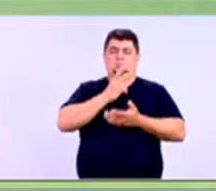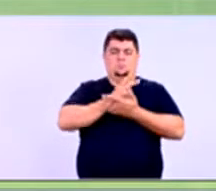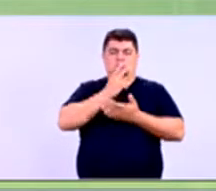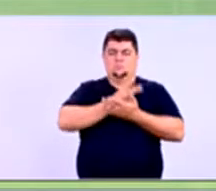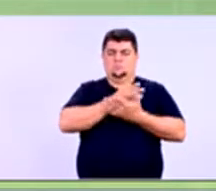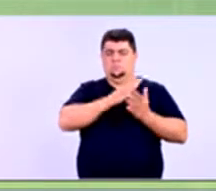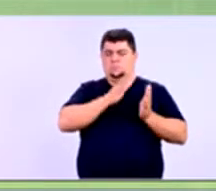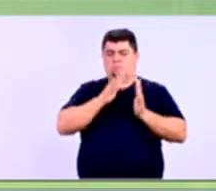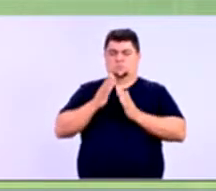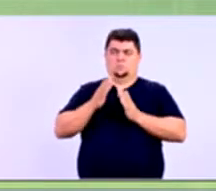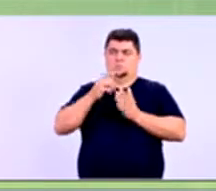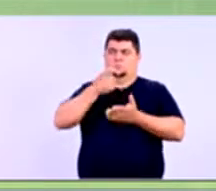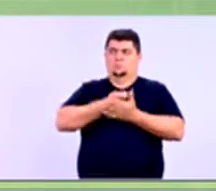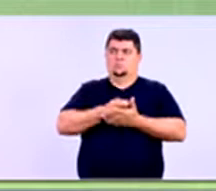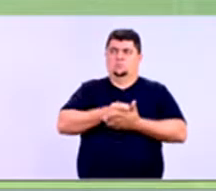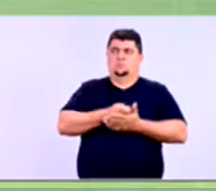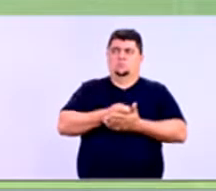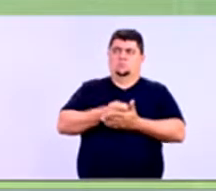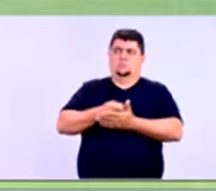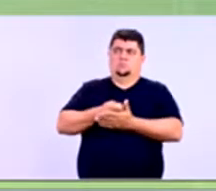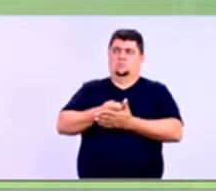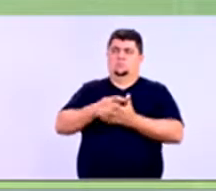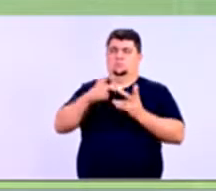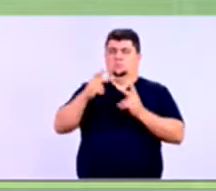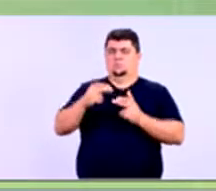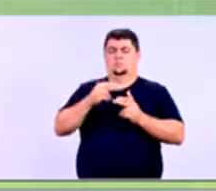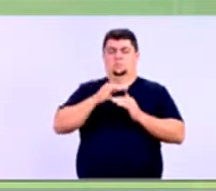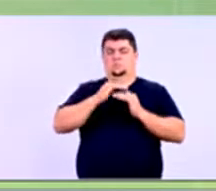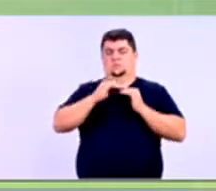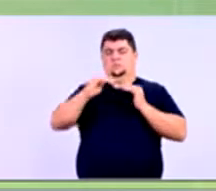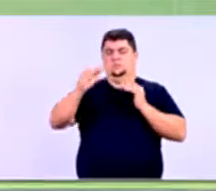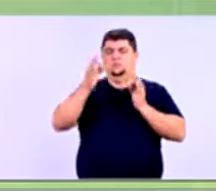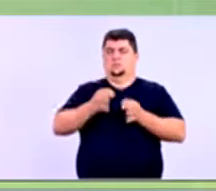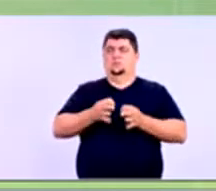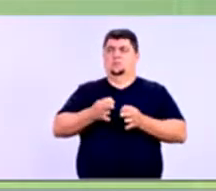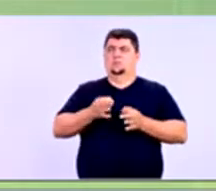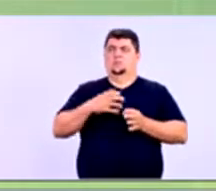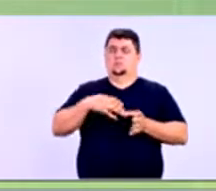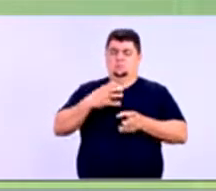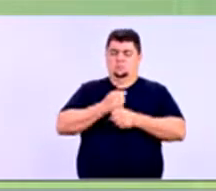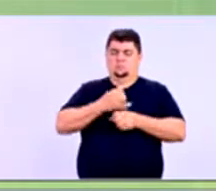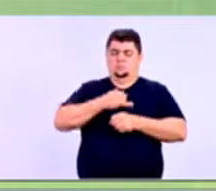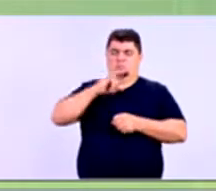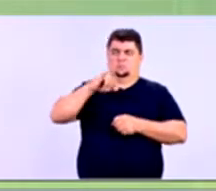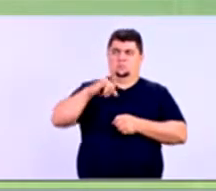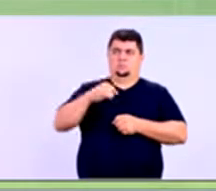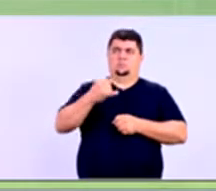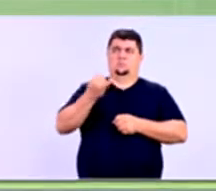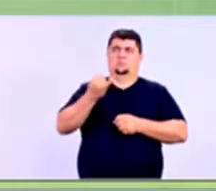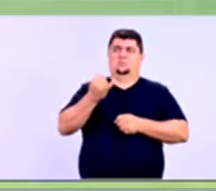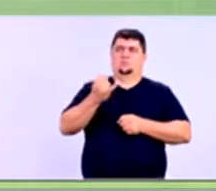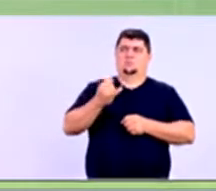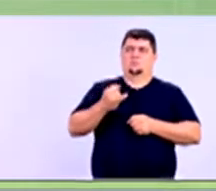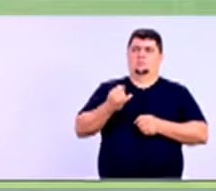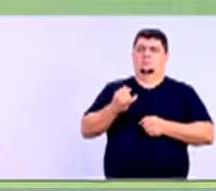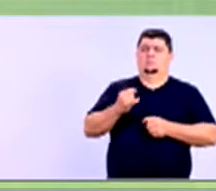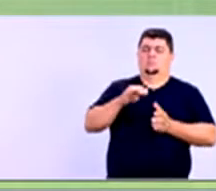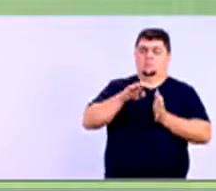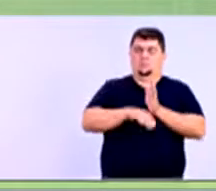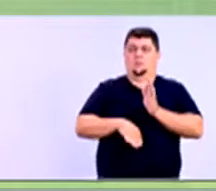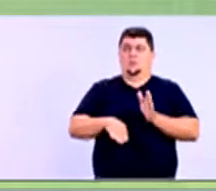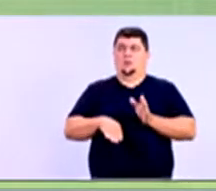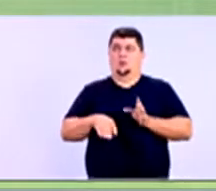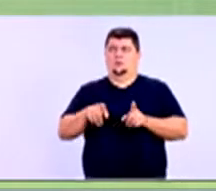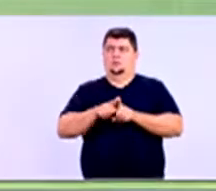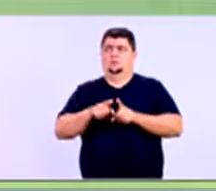meu pagamento é igual durante o período, está incluído o valor que eu estou batendo da dívida